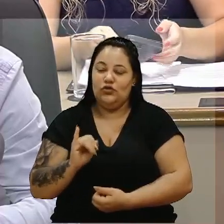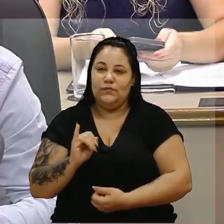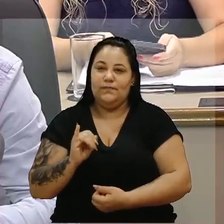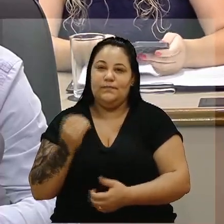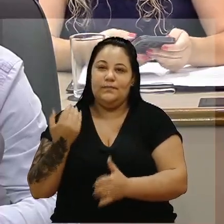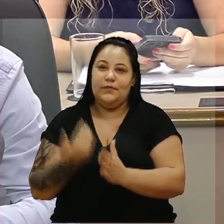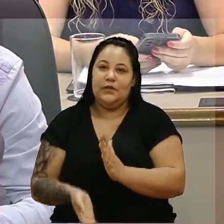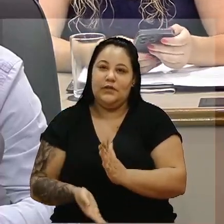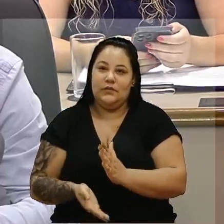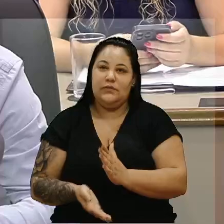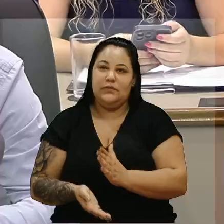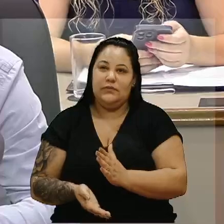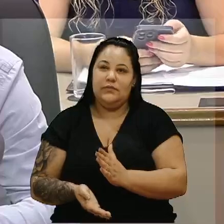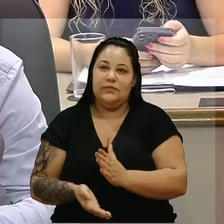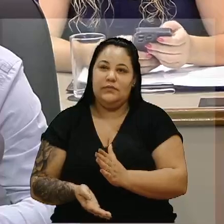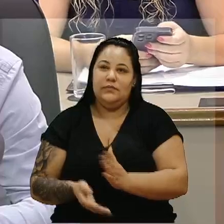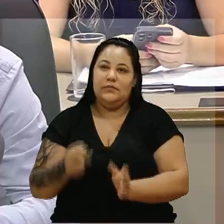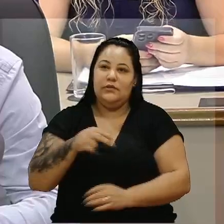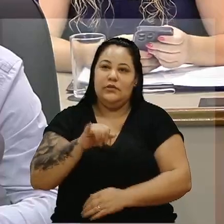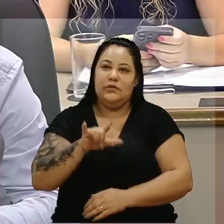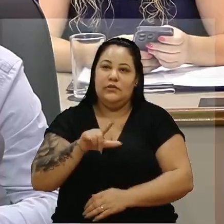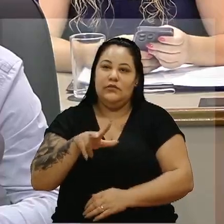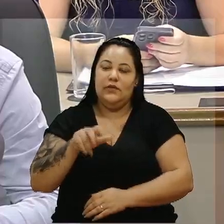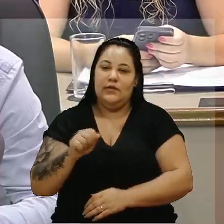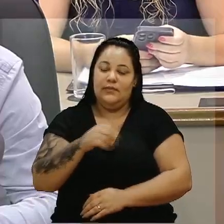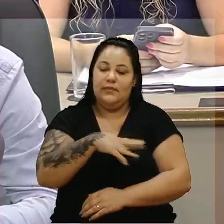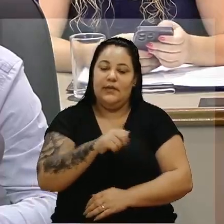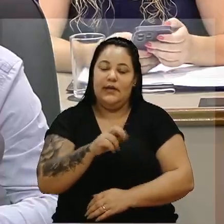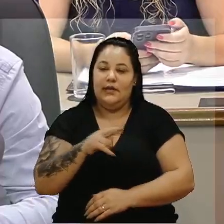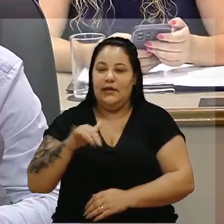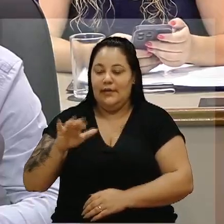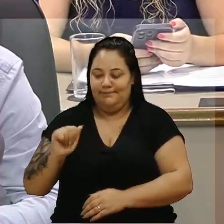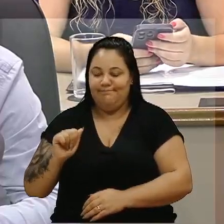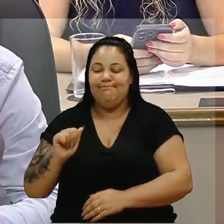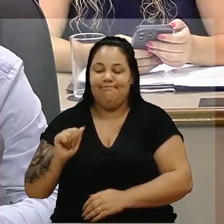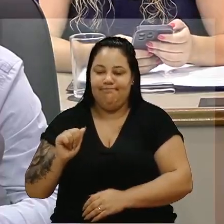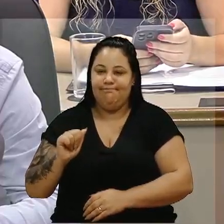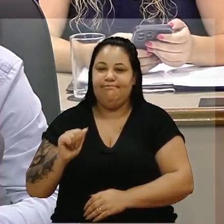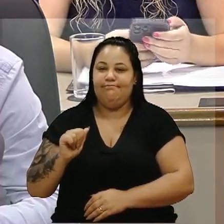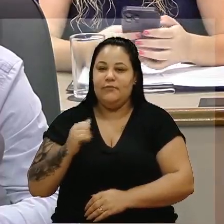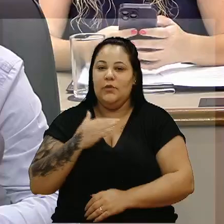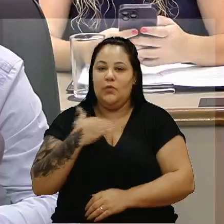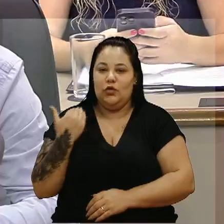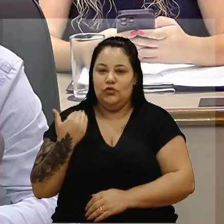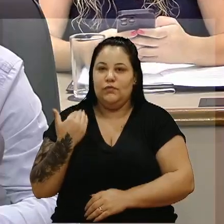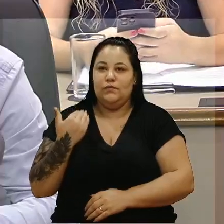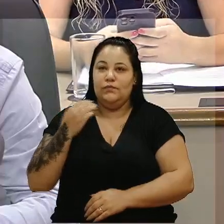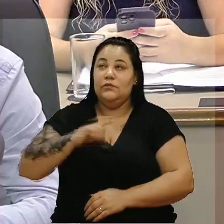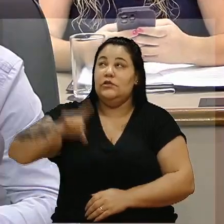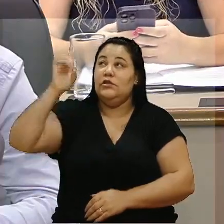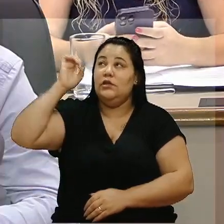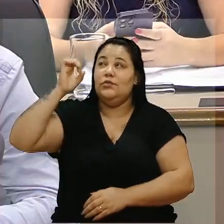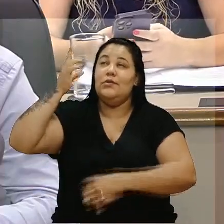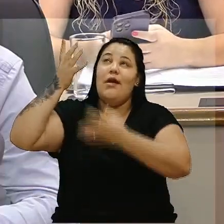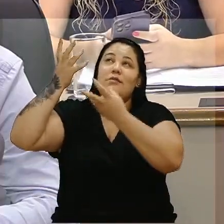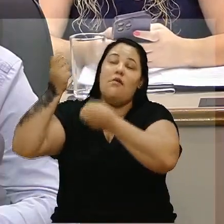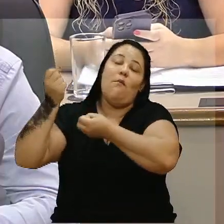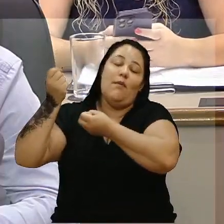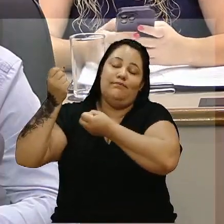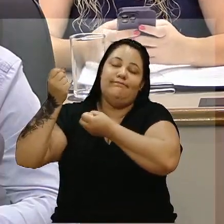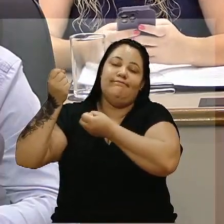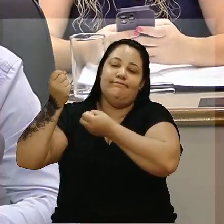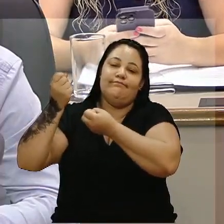aí a familiar Nilva Maria Vidor Duarte. Né, então, que Deus aí a receba de braços